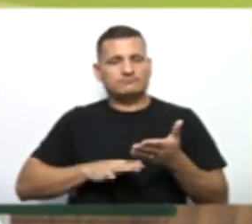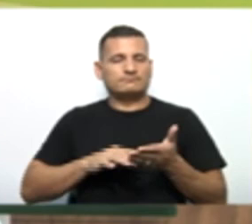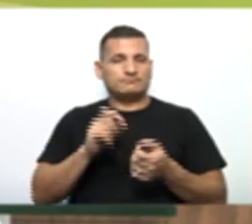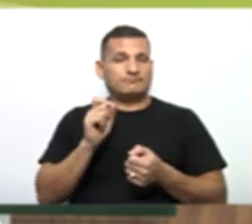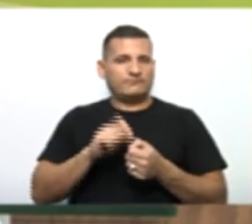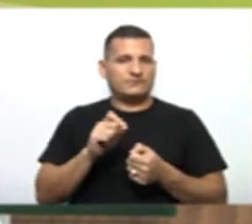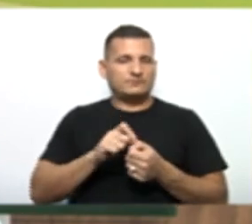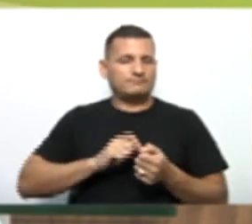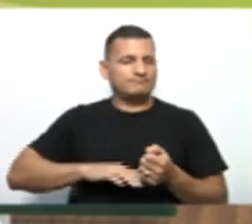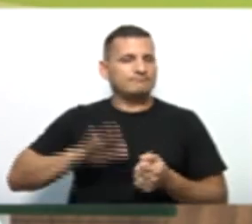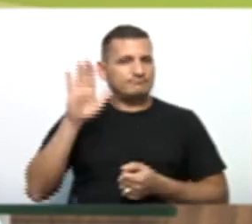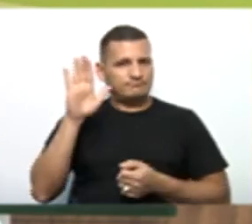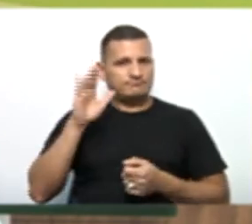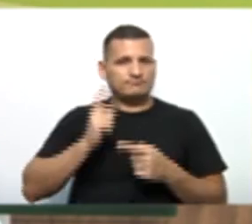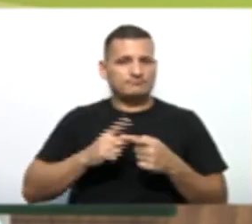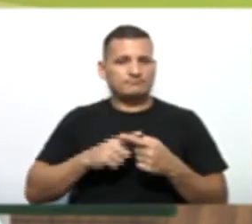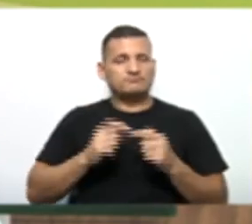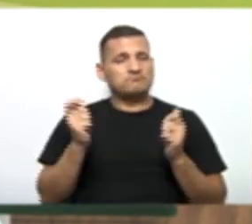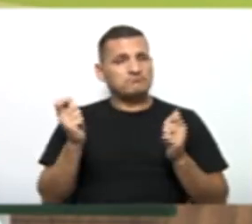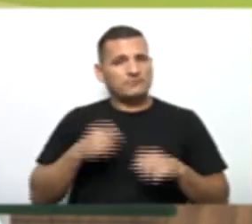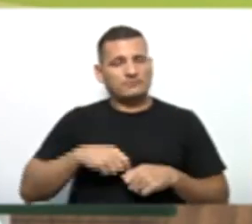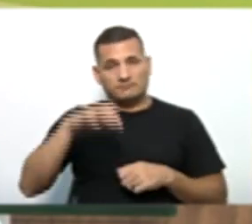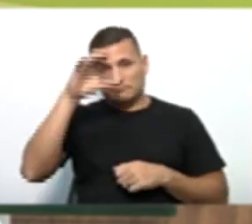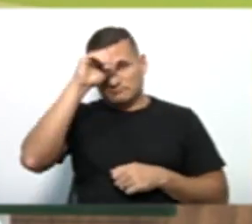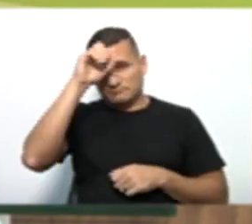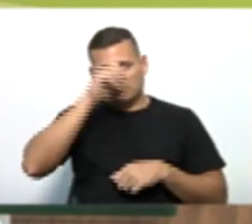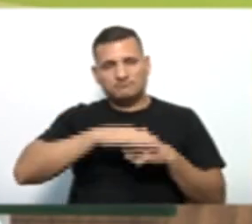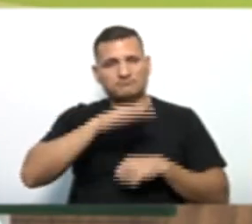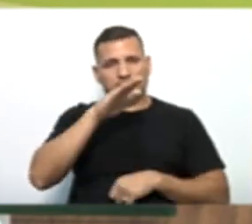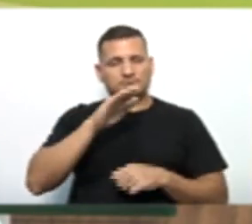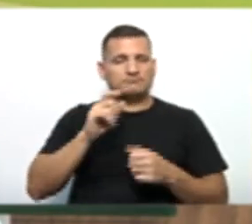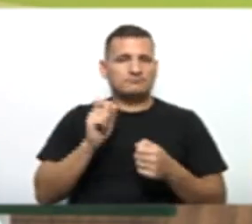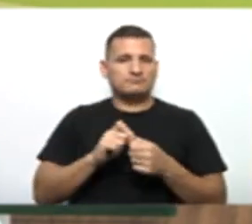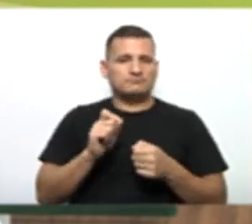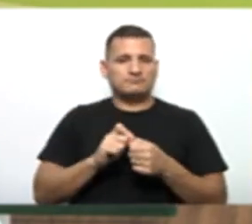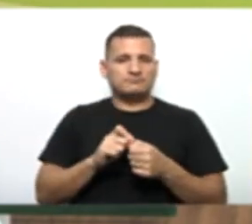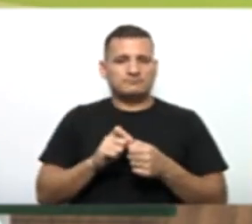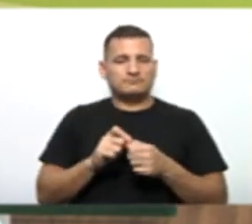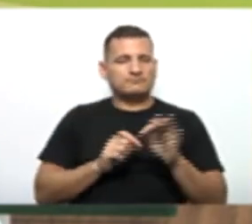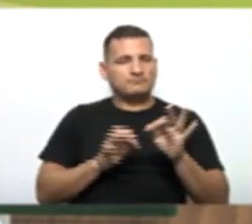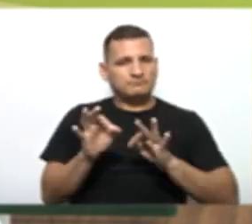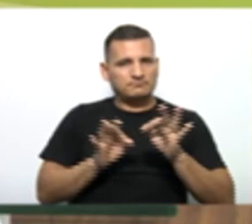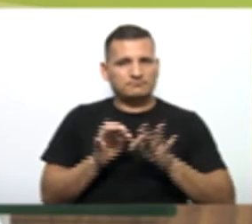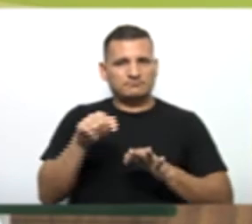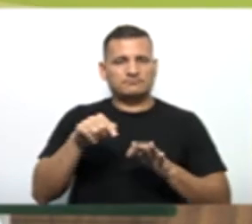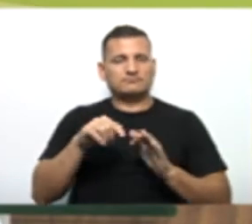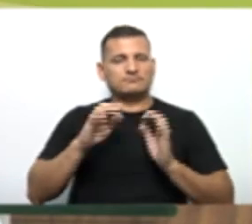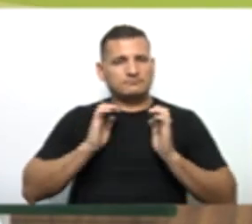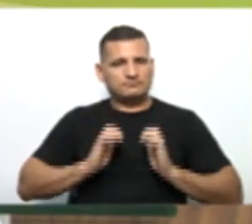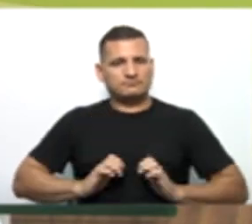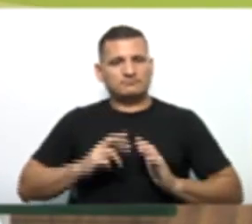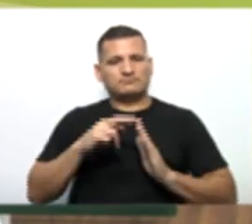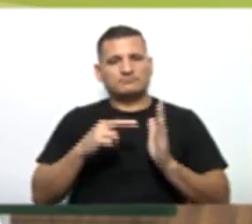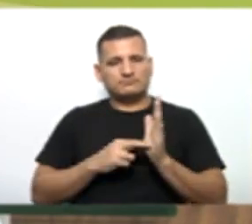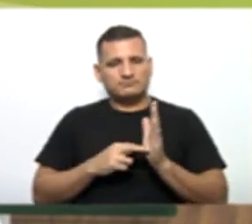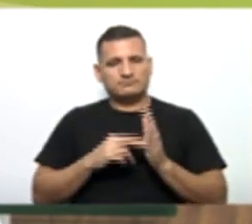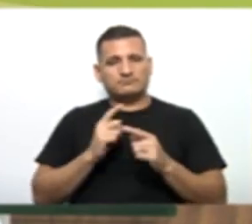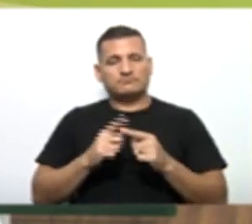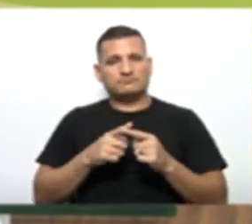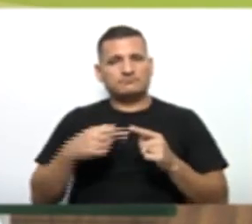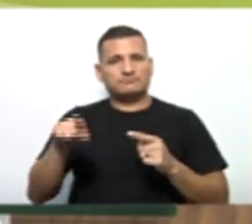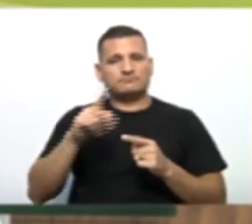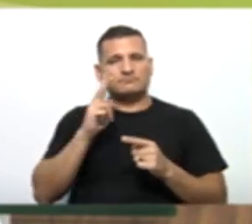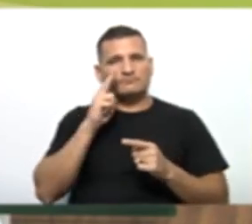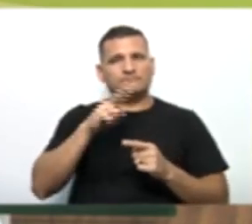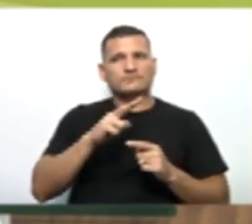comprometimento porque a gente pode aprender muito executando de fato a elaboração nesse código de ética porque a gente vai poder